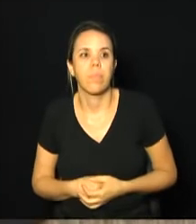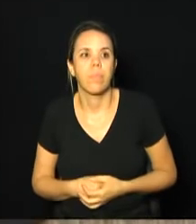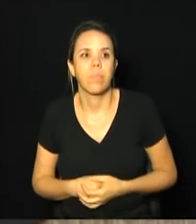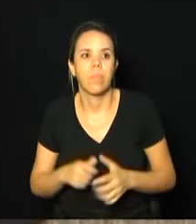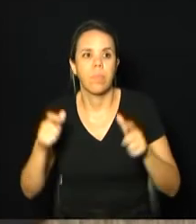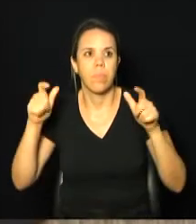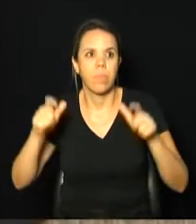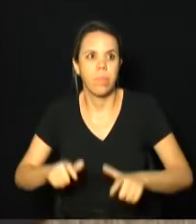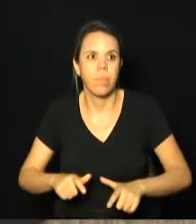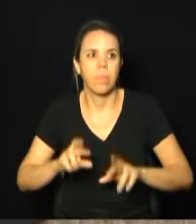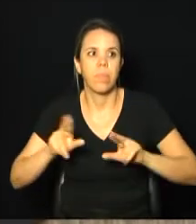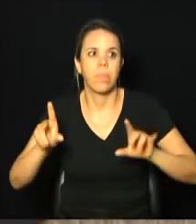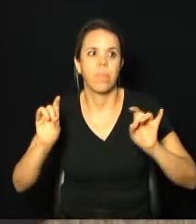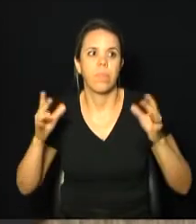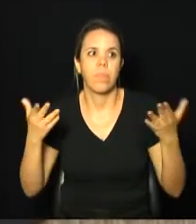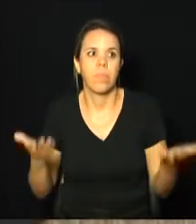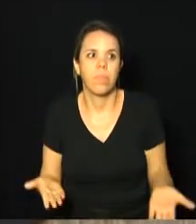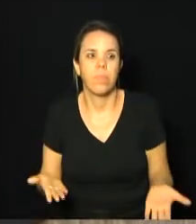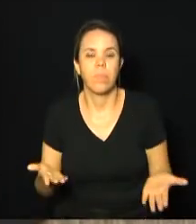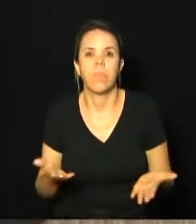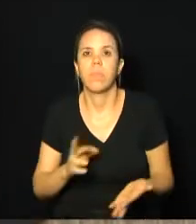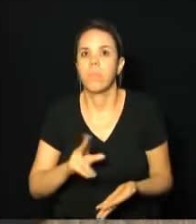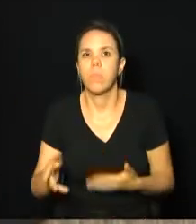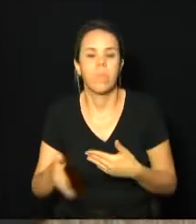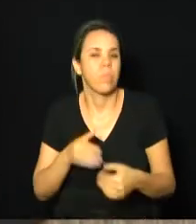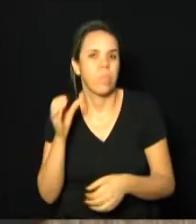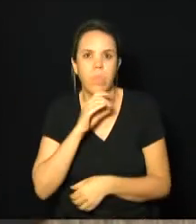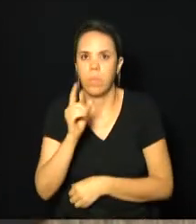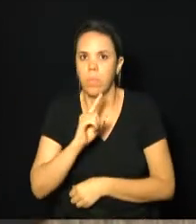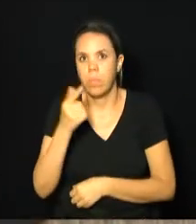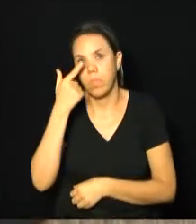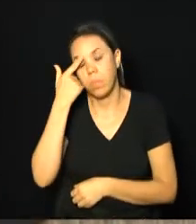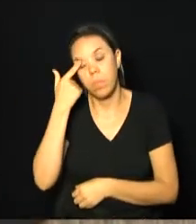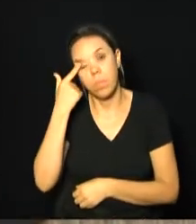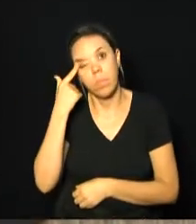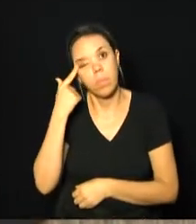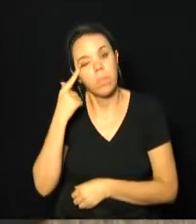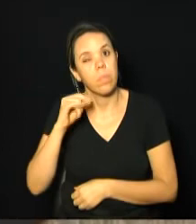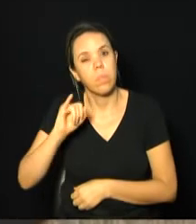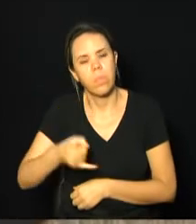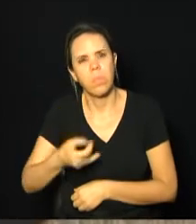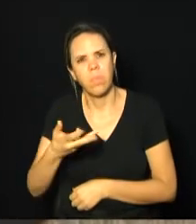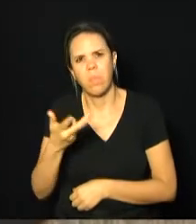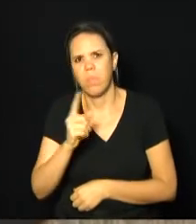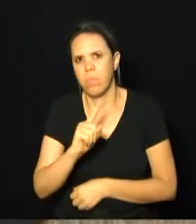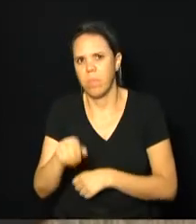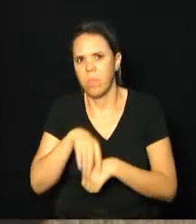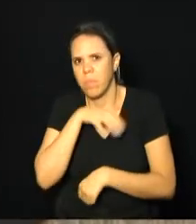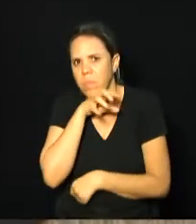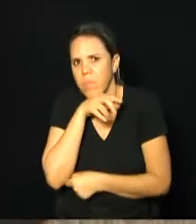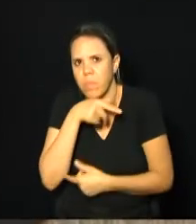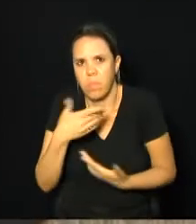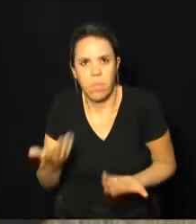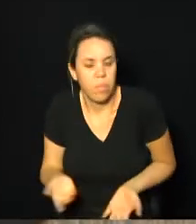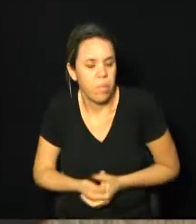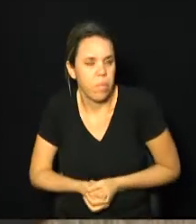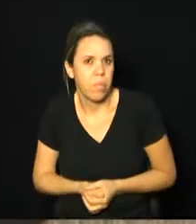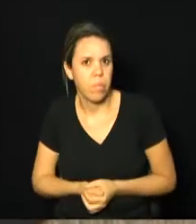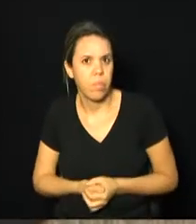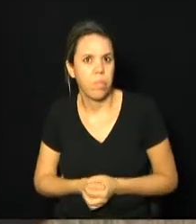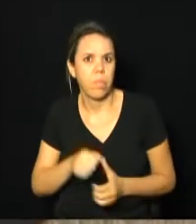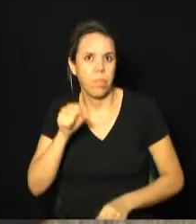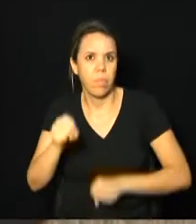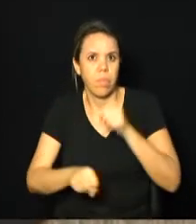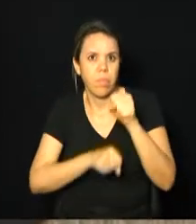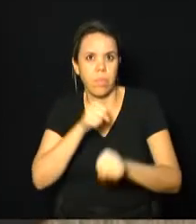lugar diferenciado, não é para correr, né? Não é para ficar abusando da velocidade, porque tem animais silvestres, tem